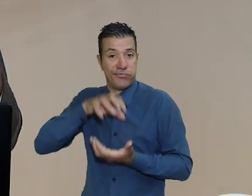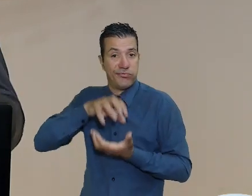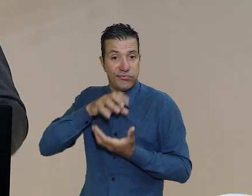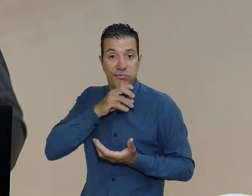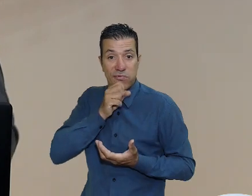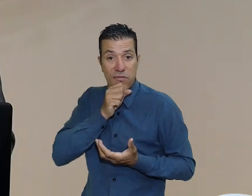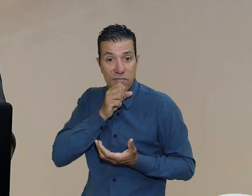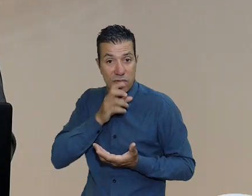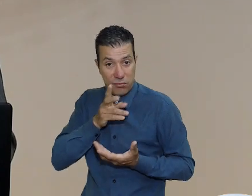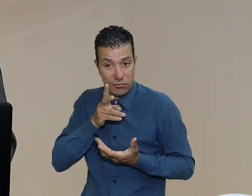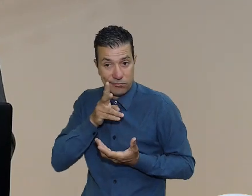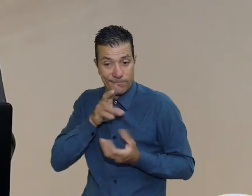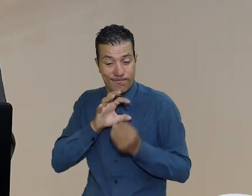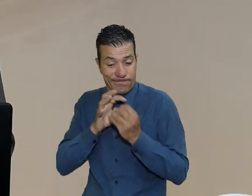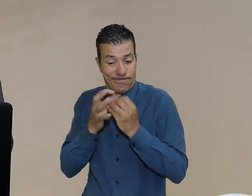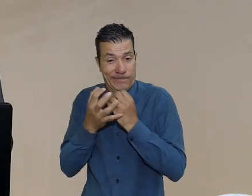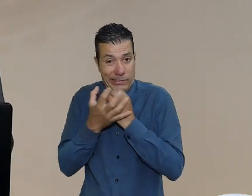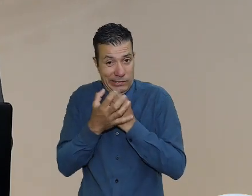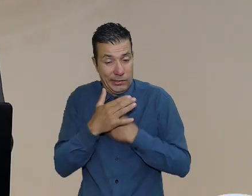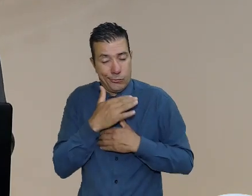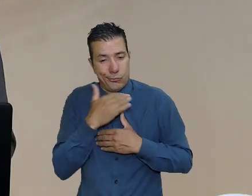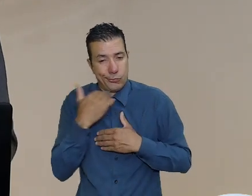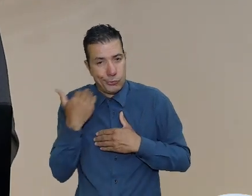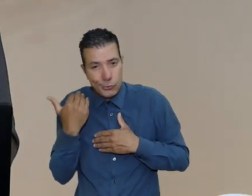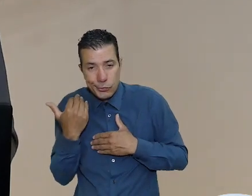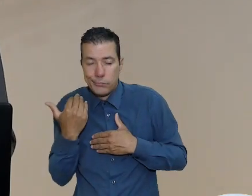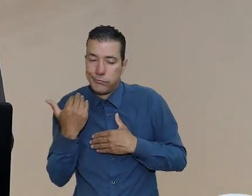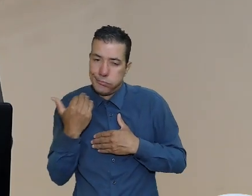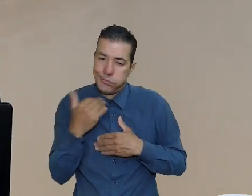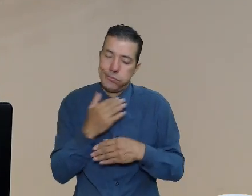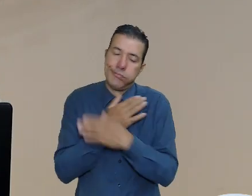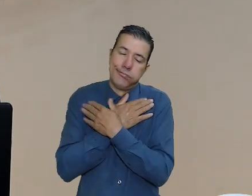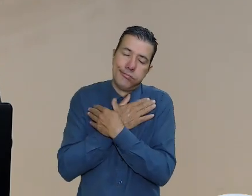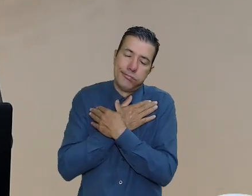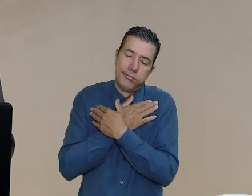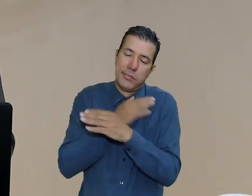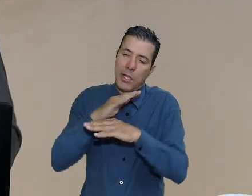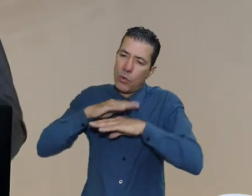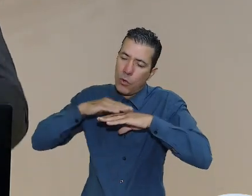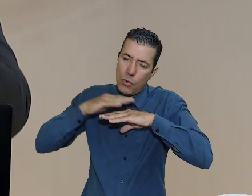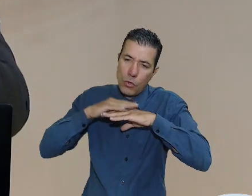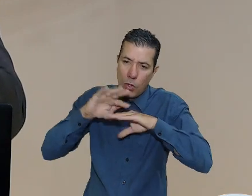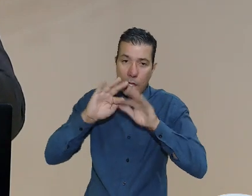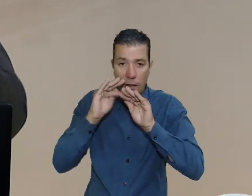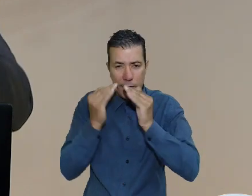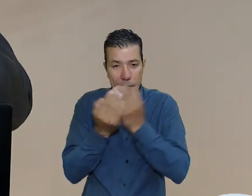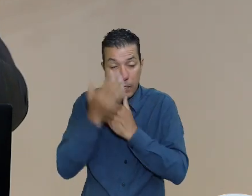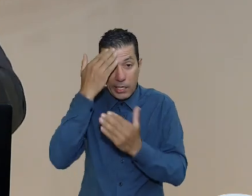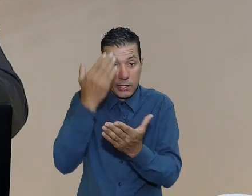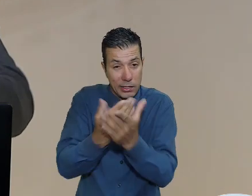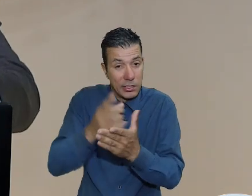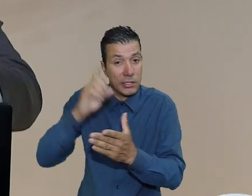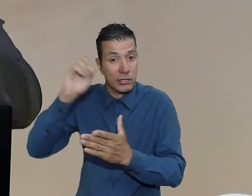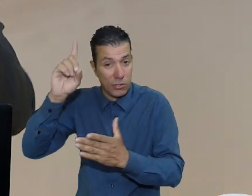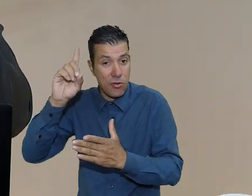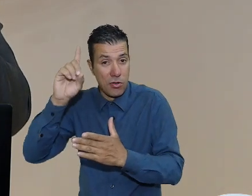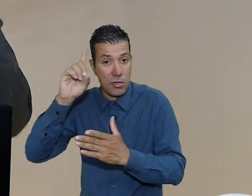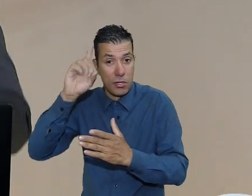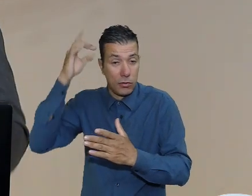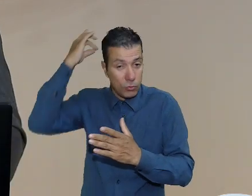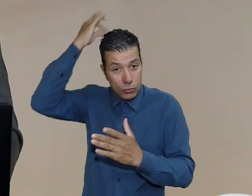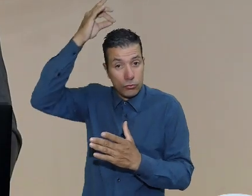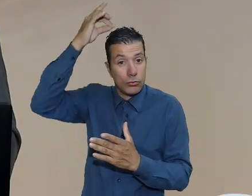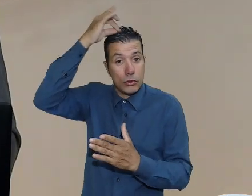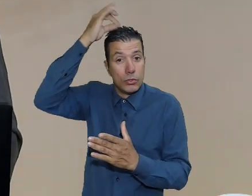essas circunstâncias. Nós pedimos a Deus que ampare a família, console. Acreditem, Deus nos deixou o